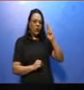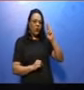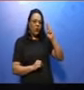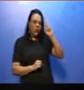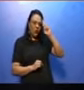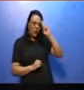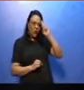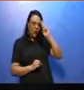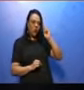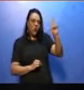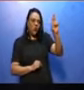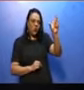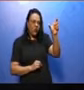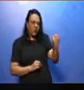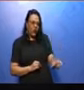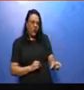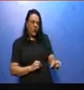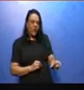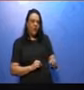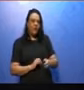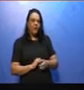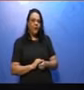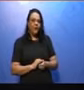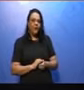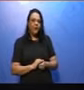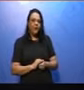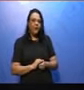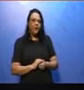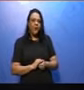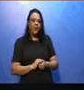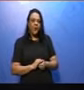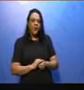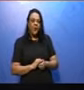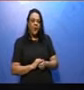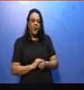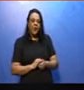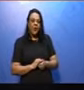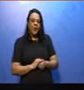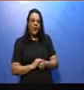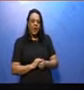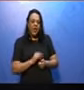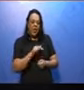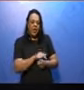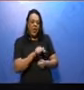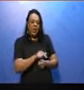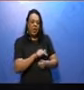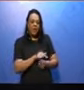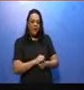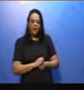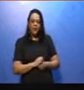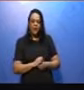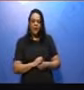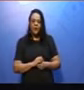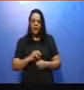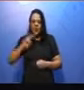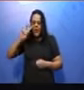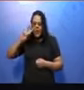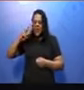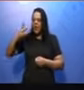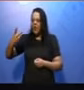os substantivos. Pronto, já tem um período aqui. Já tem um verbo, então eu tenho um período simples